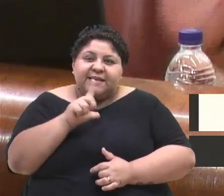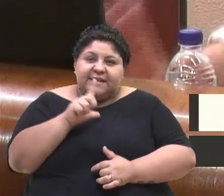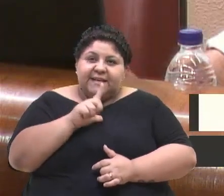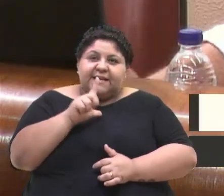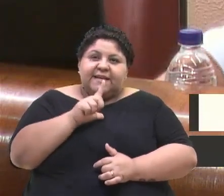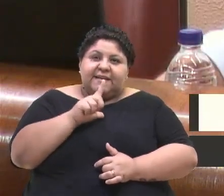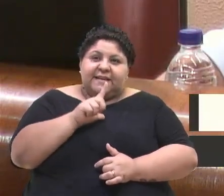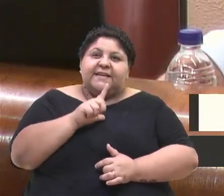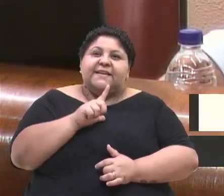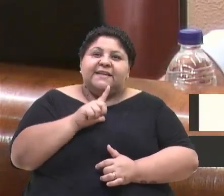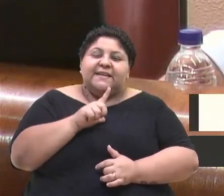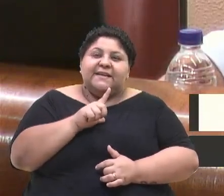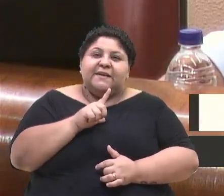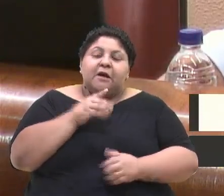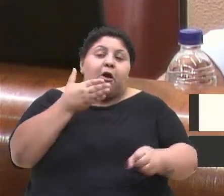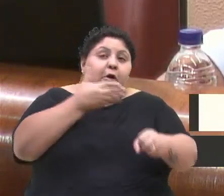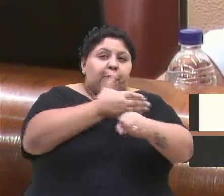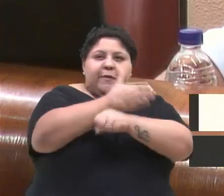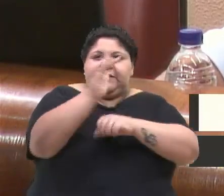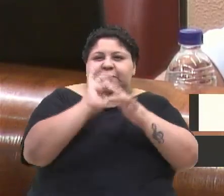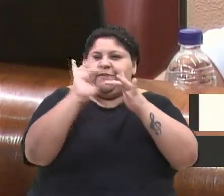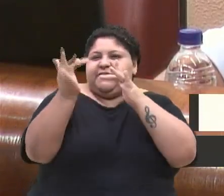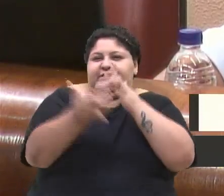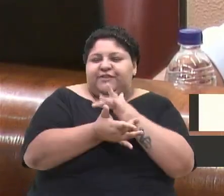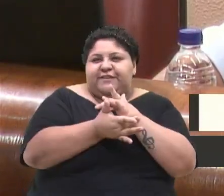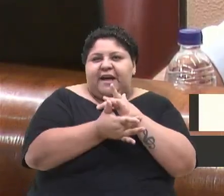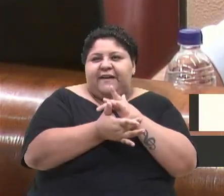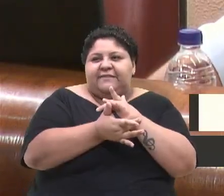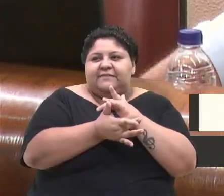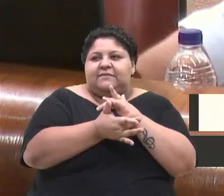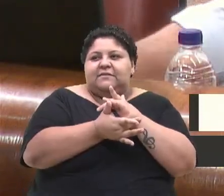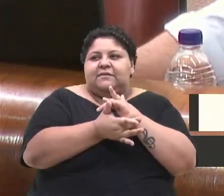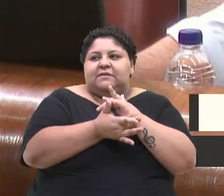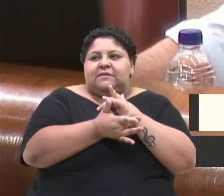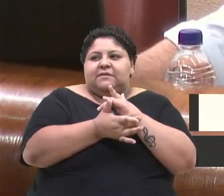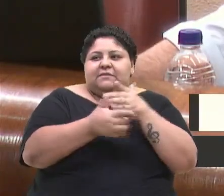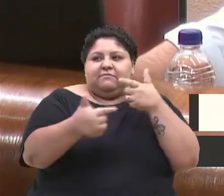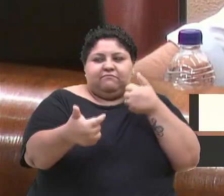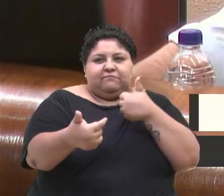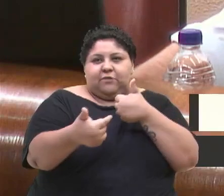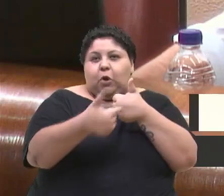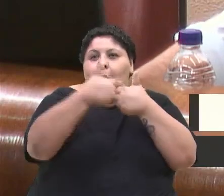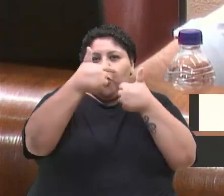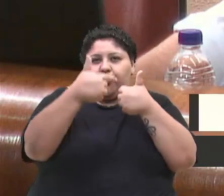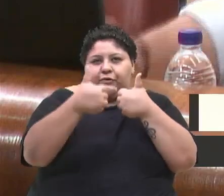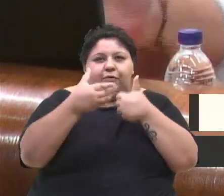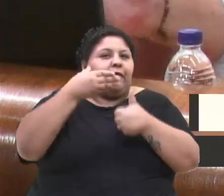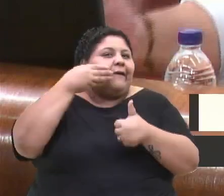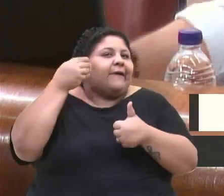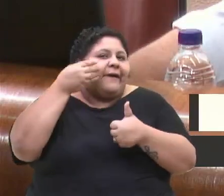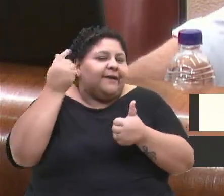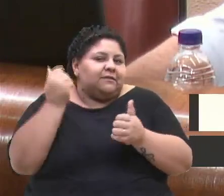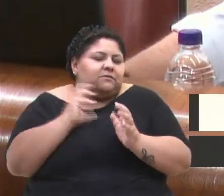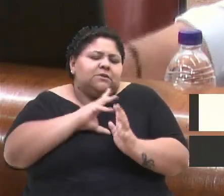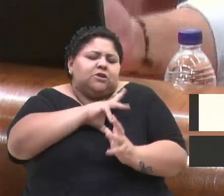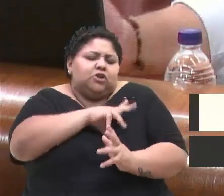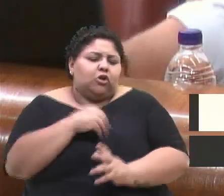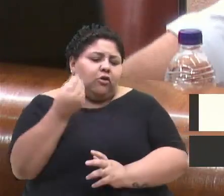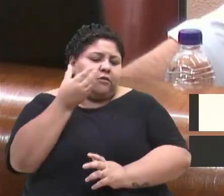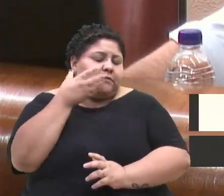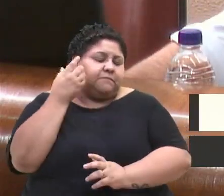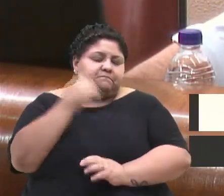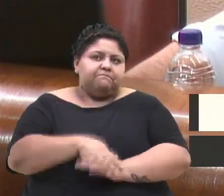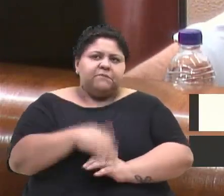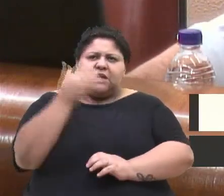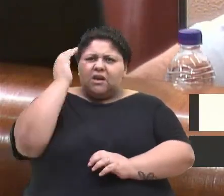de gateiros de todo o Brasil e até de fora do país. Mas adoro os animais. Eu não sei se nesse caso aí o cidadão que